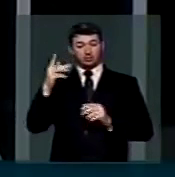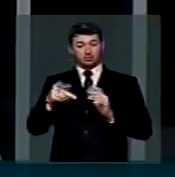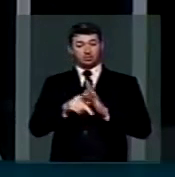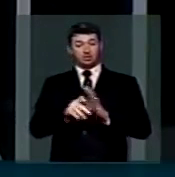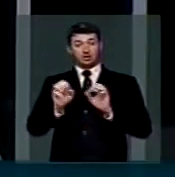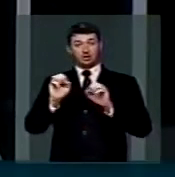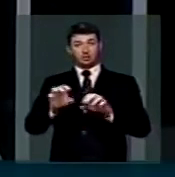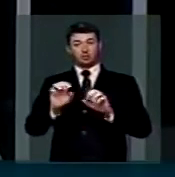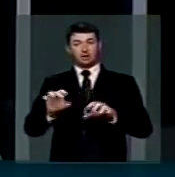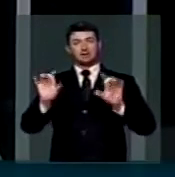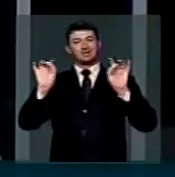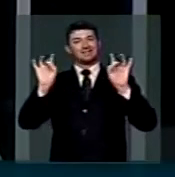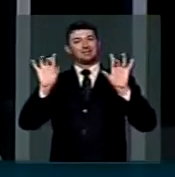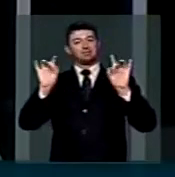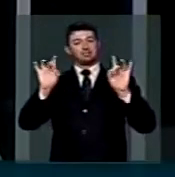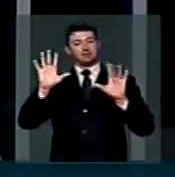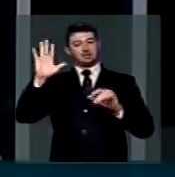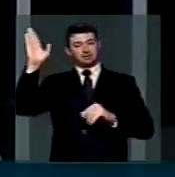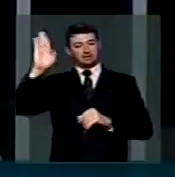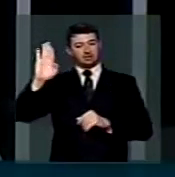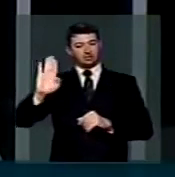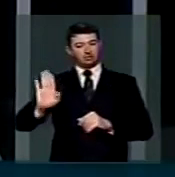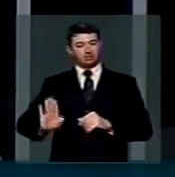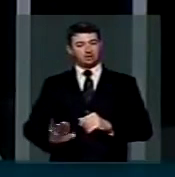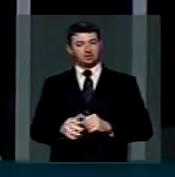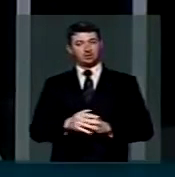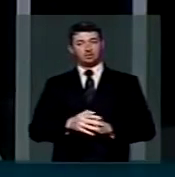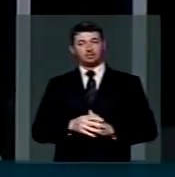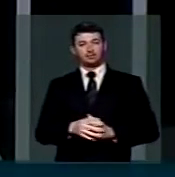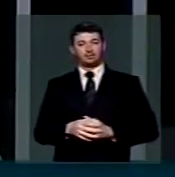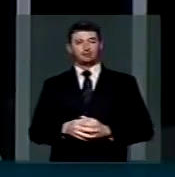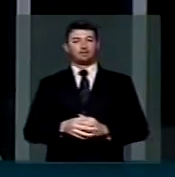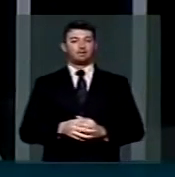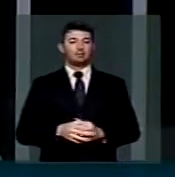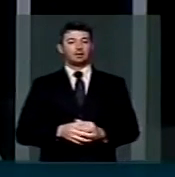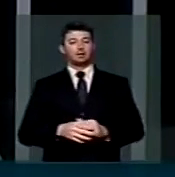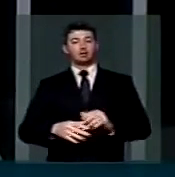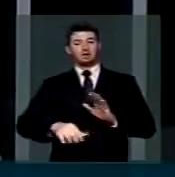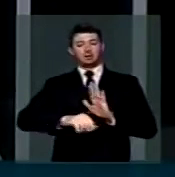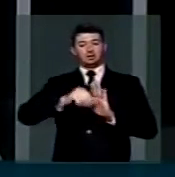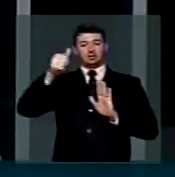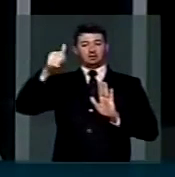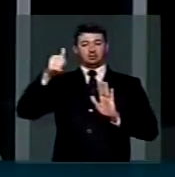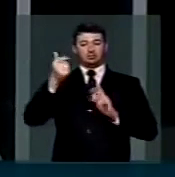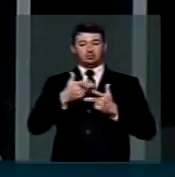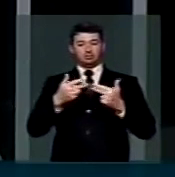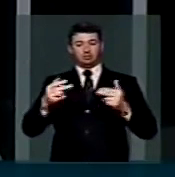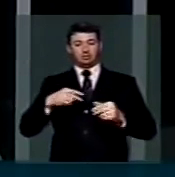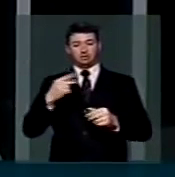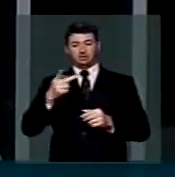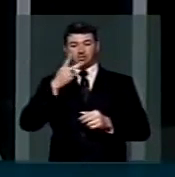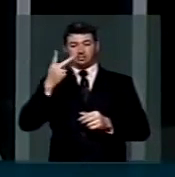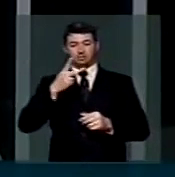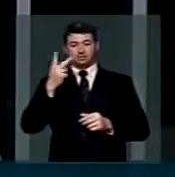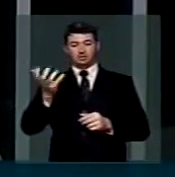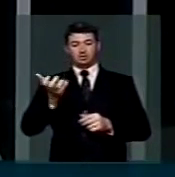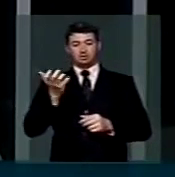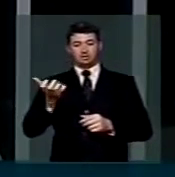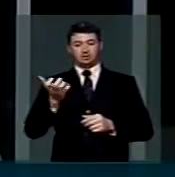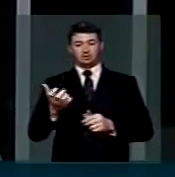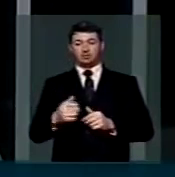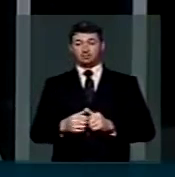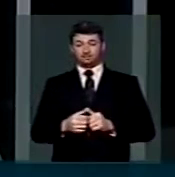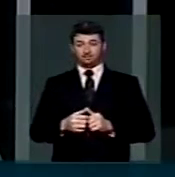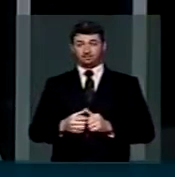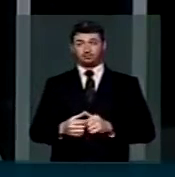a educação especial no Brasil. Eu quero, em primeiro lugar, senhor presidente, destacar que